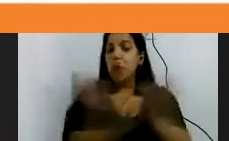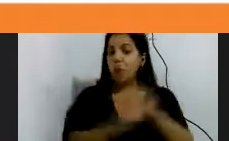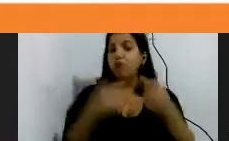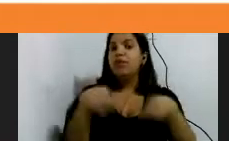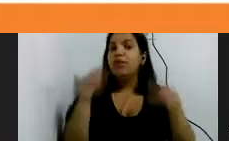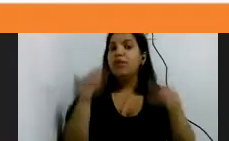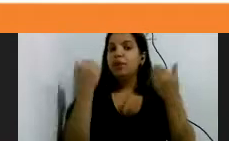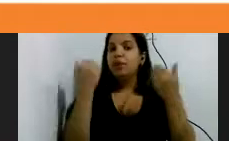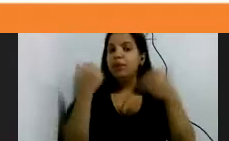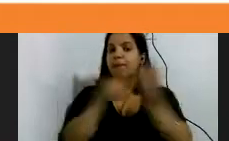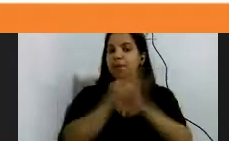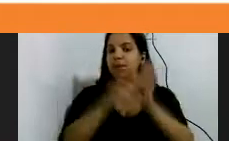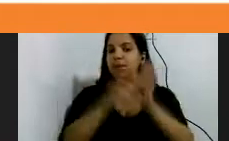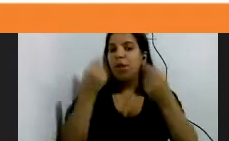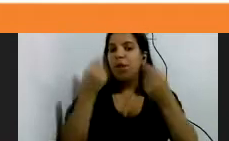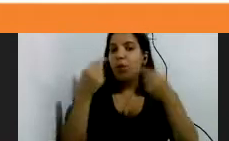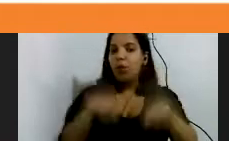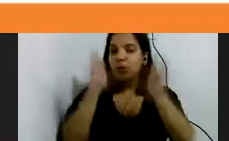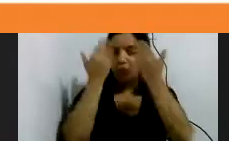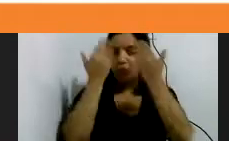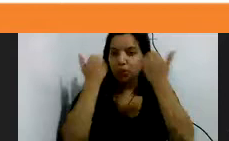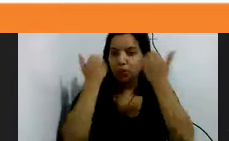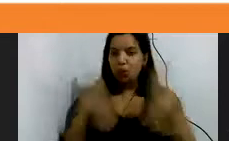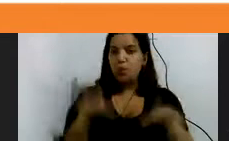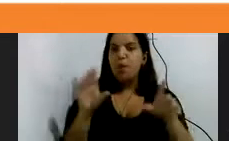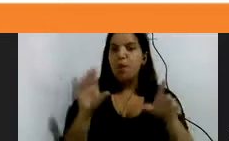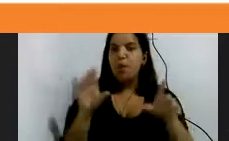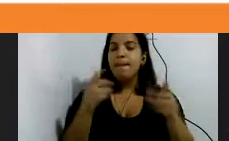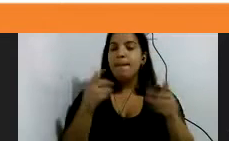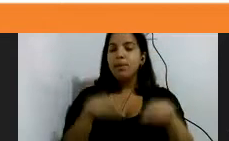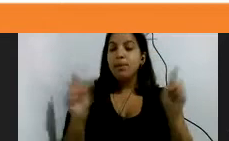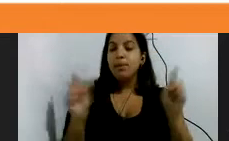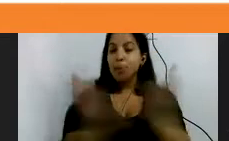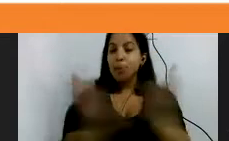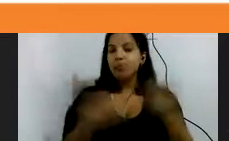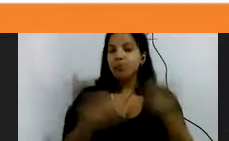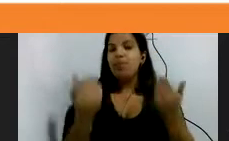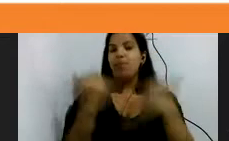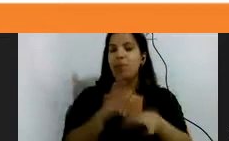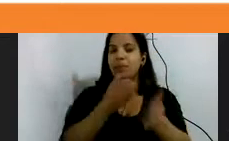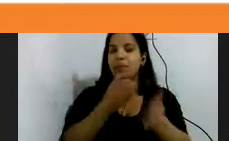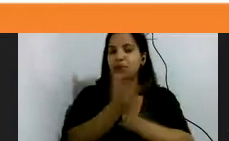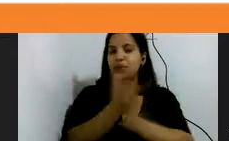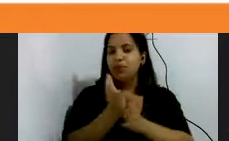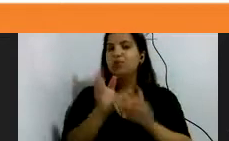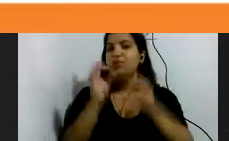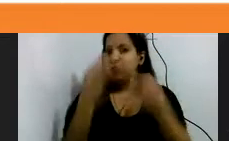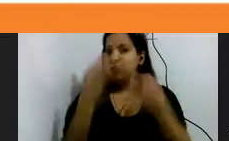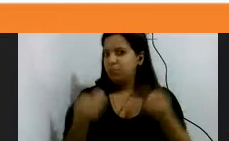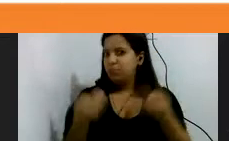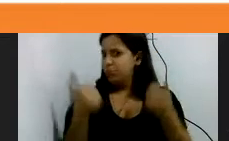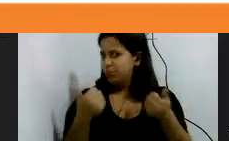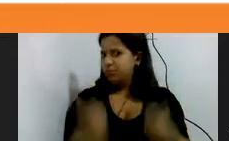vê anticorpos. Então, o próprio nome diz, tem que dar o contrário da prova direta.